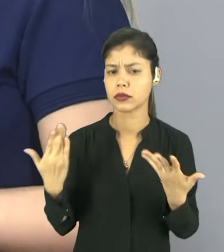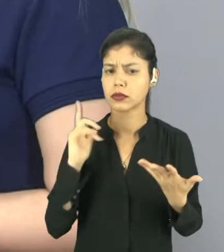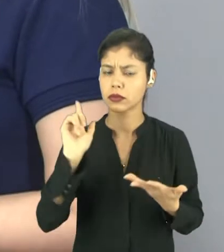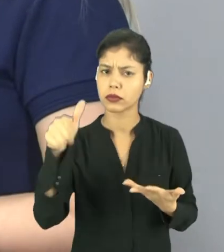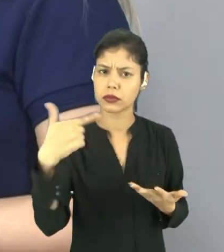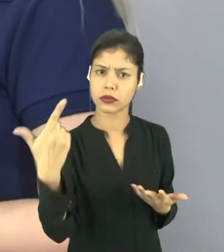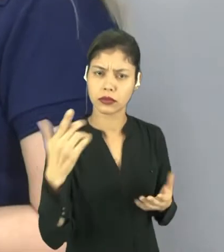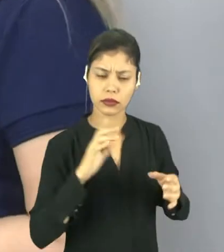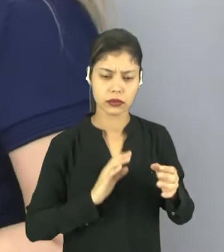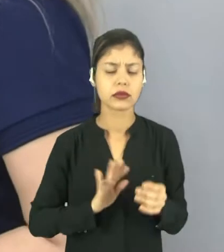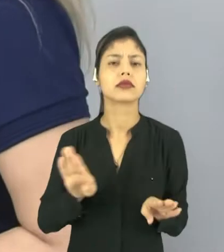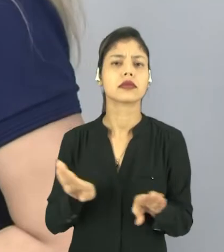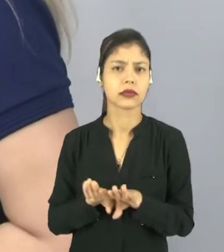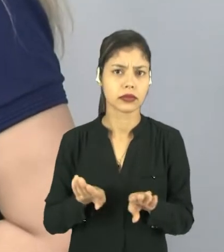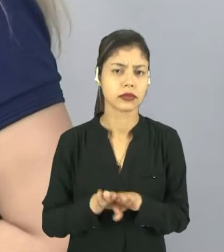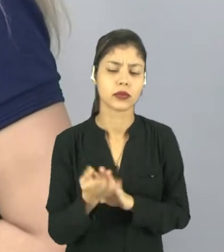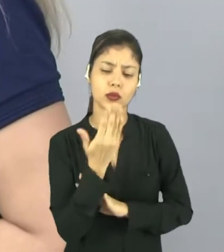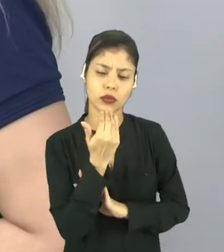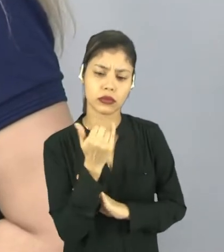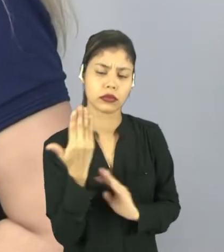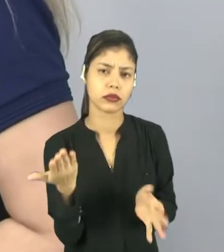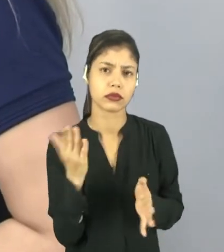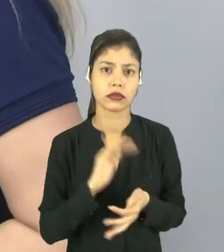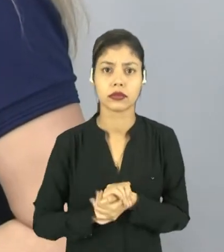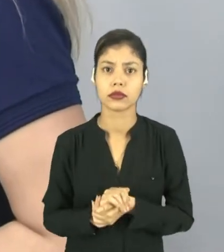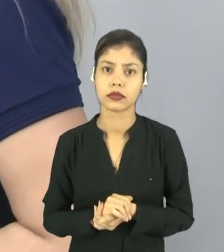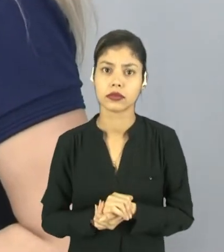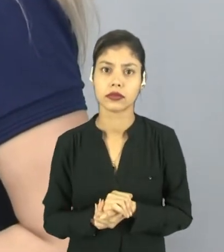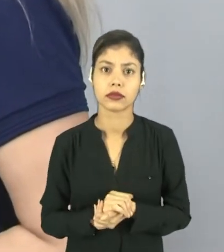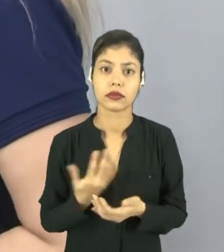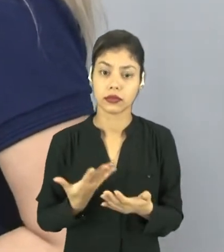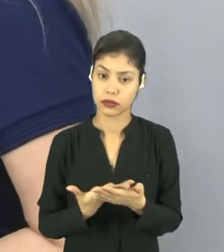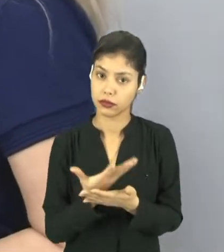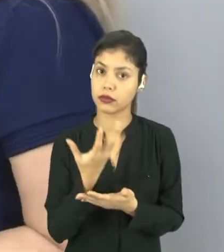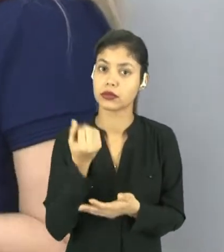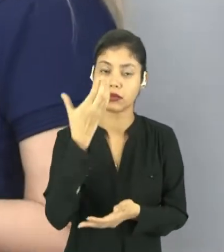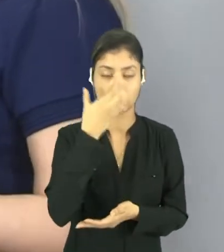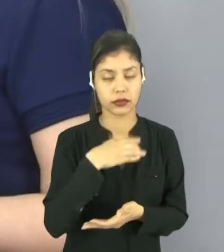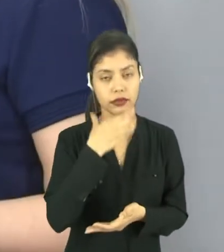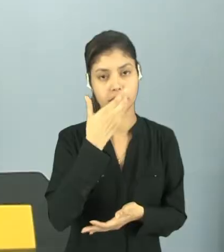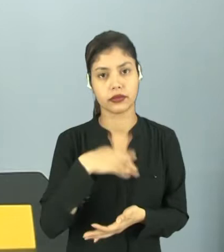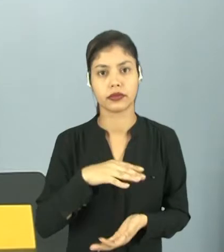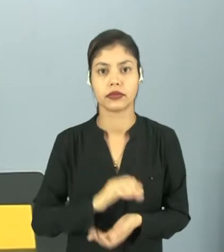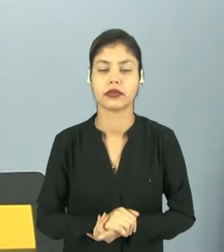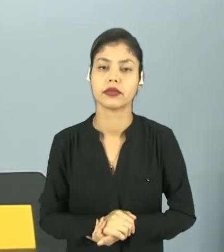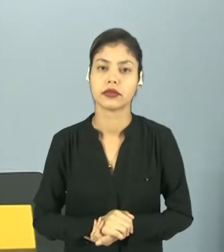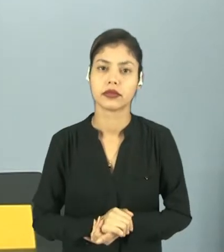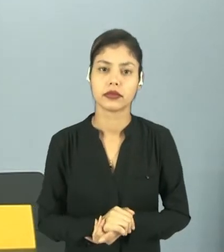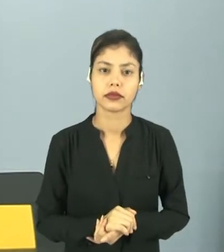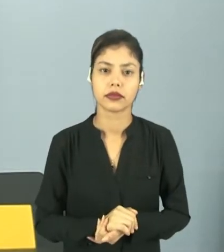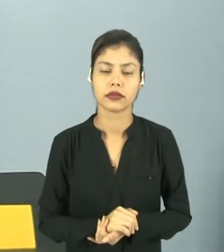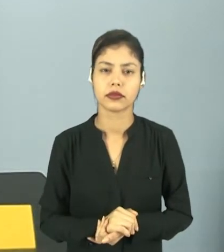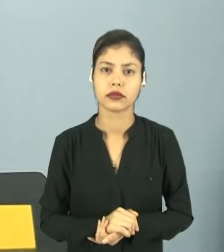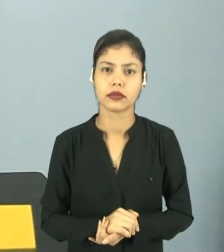se alimentavam? Da coleta de frutos. Mas o quê?